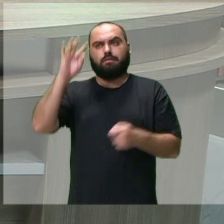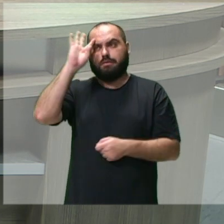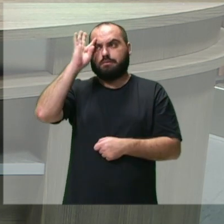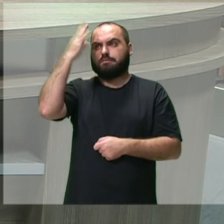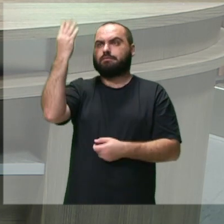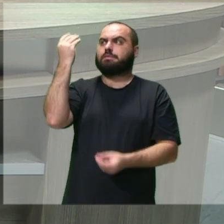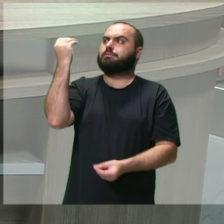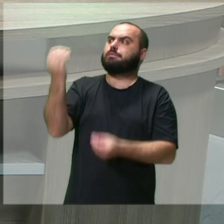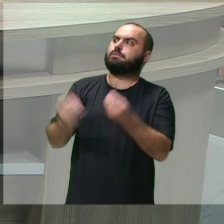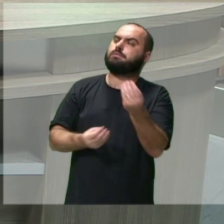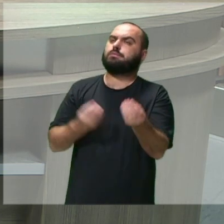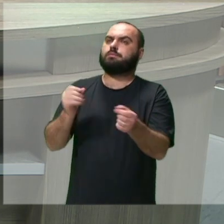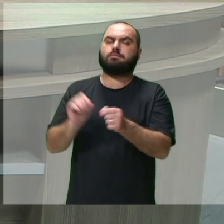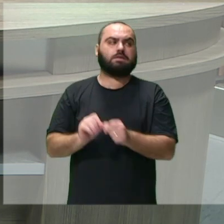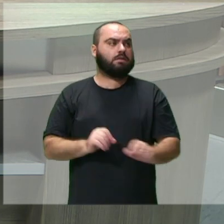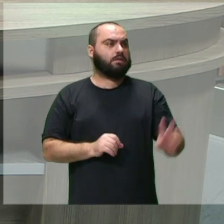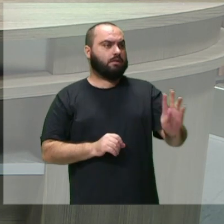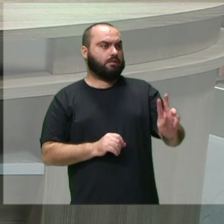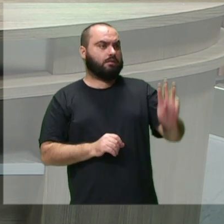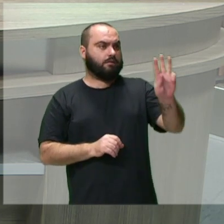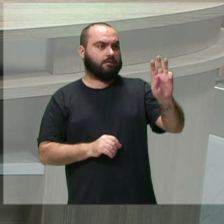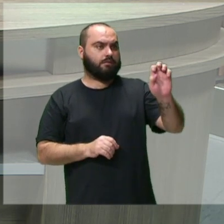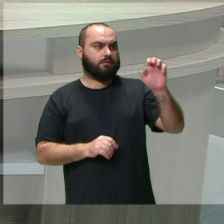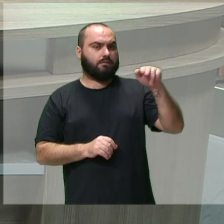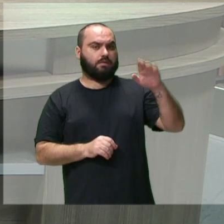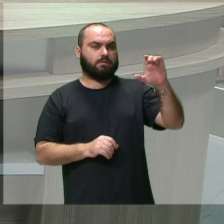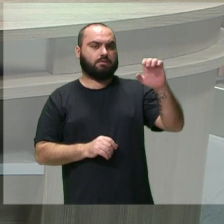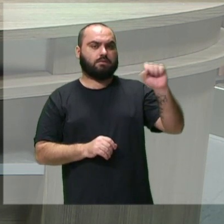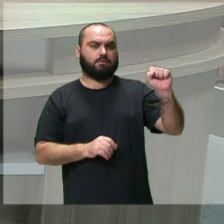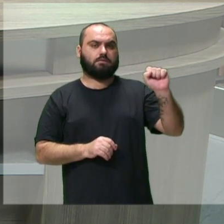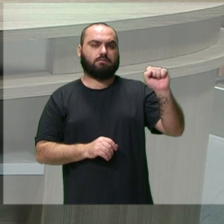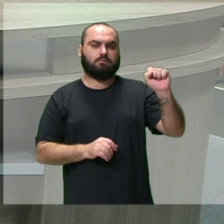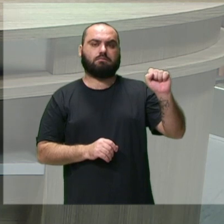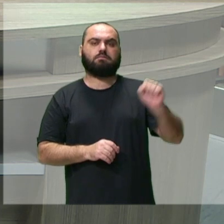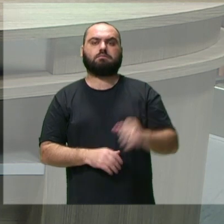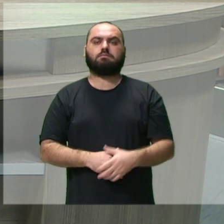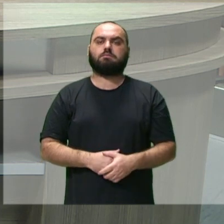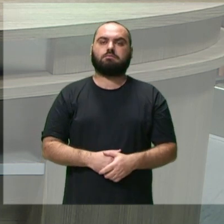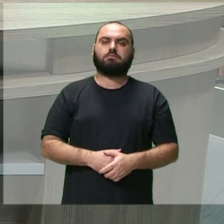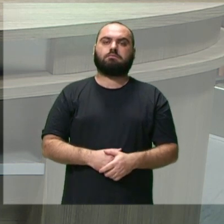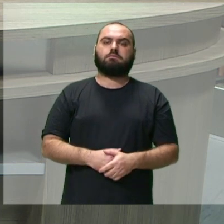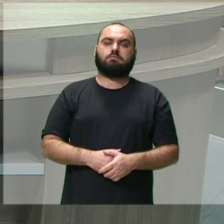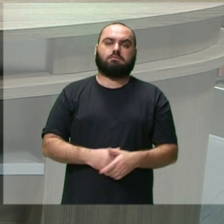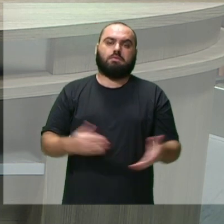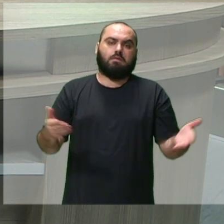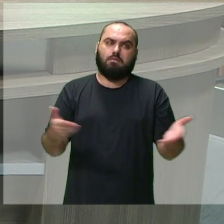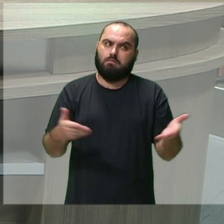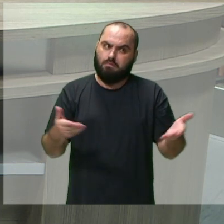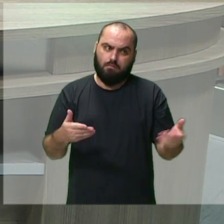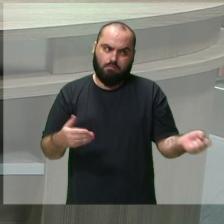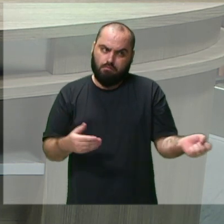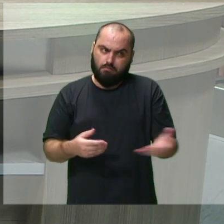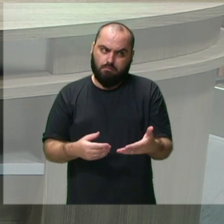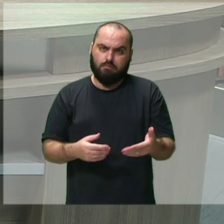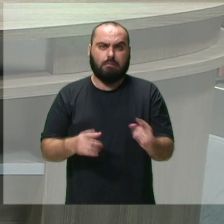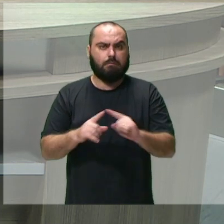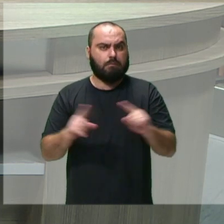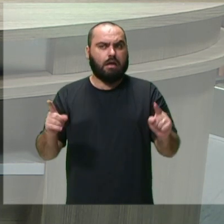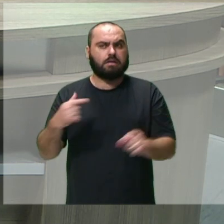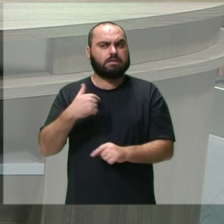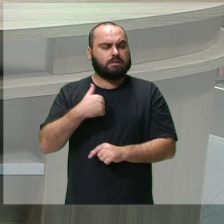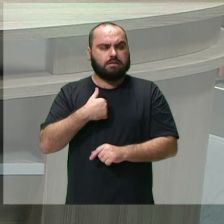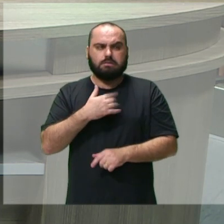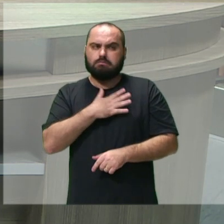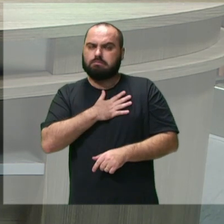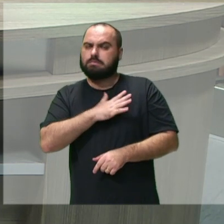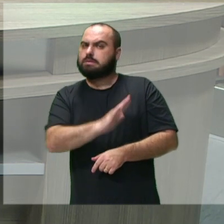faço, como é que eu não faço. Vences é mais direto. Foi mais recente, mas houve uma resistência da minha parte para ver